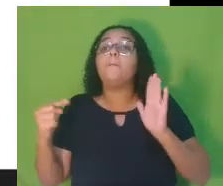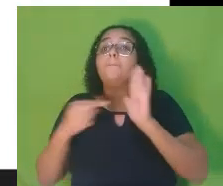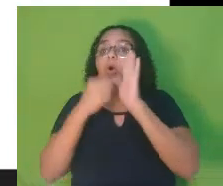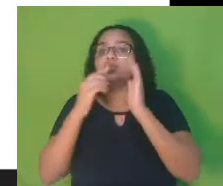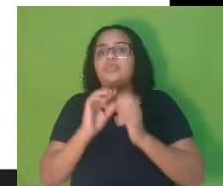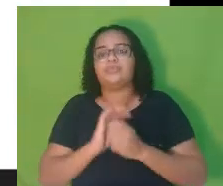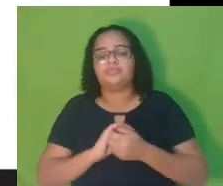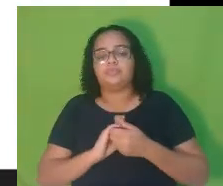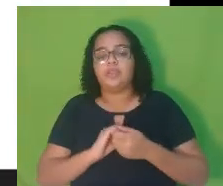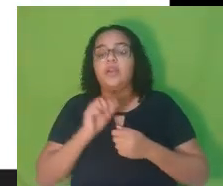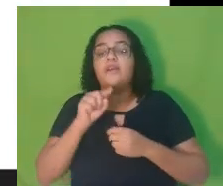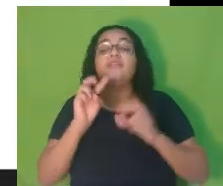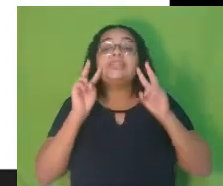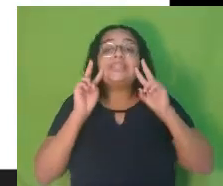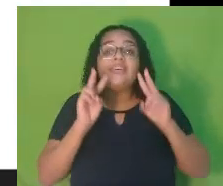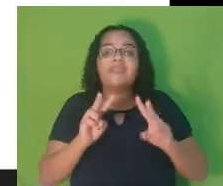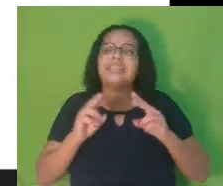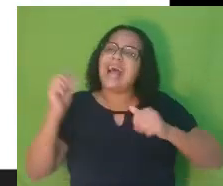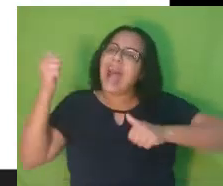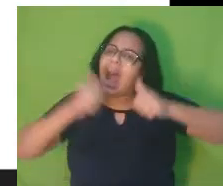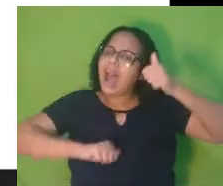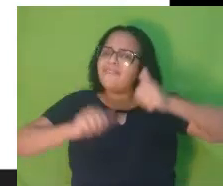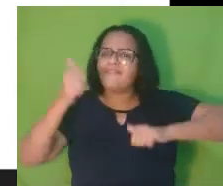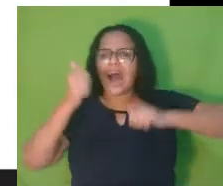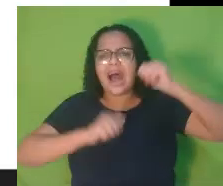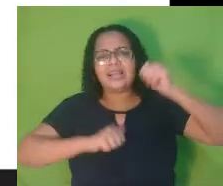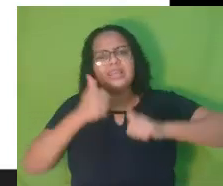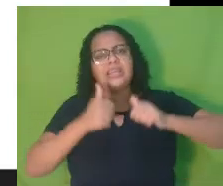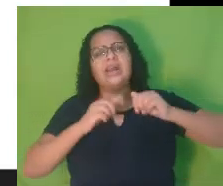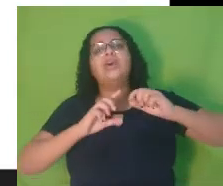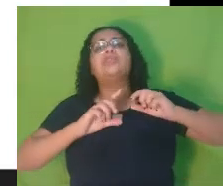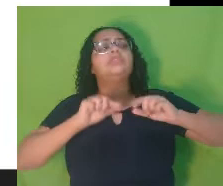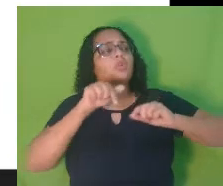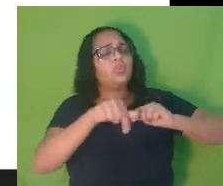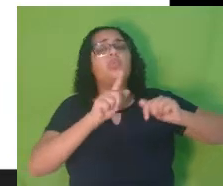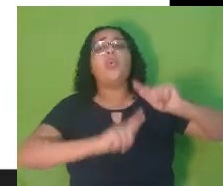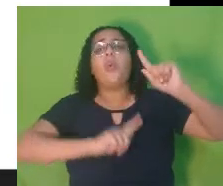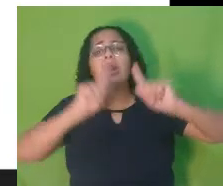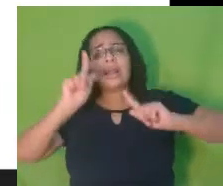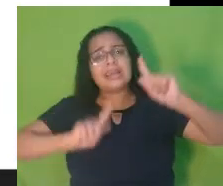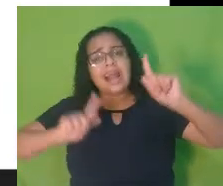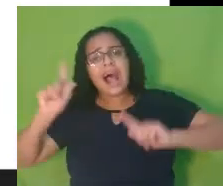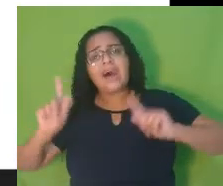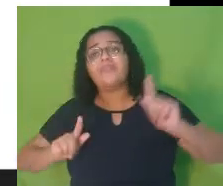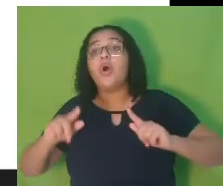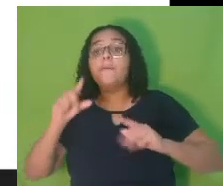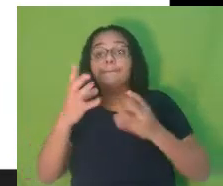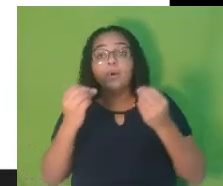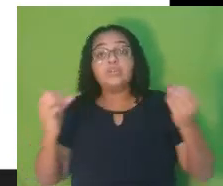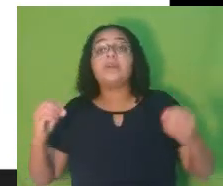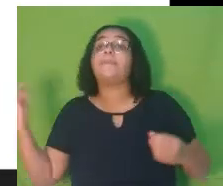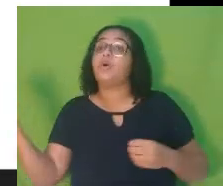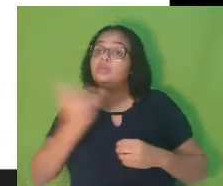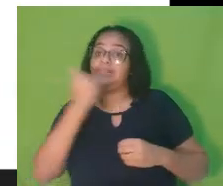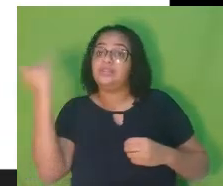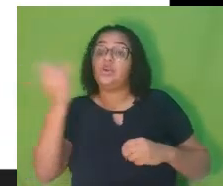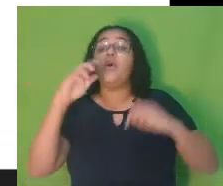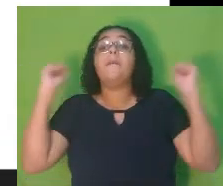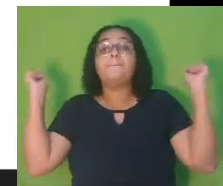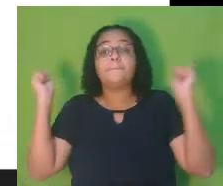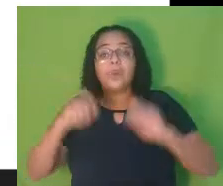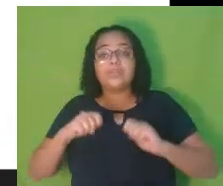ponto. Então, vocês estão vendo que a análise do gráfico, né, foi importante para que a